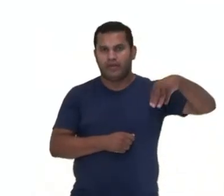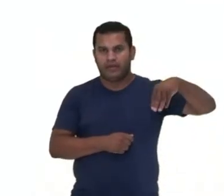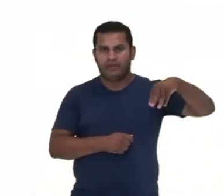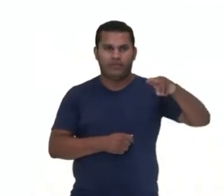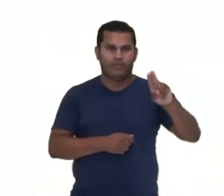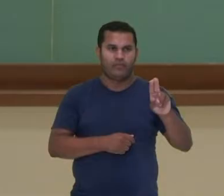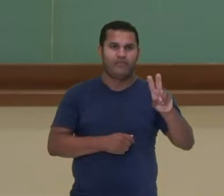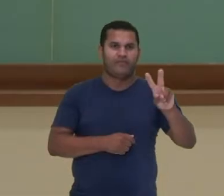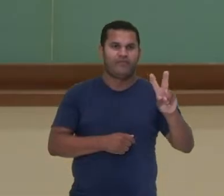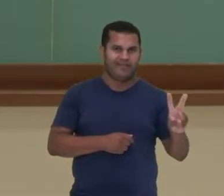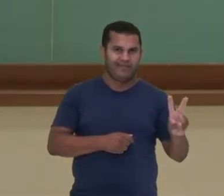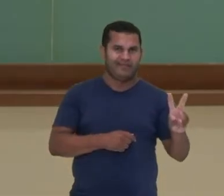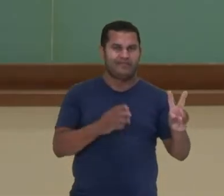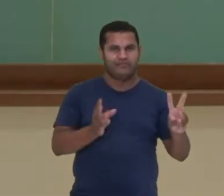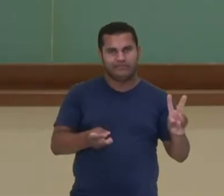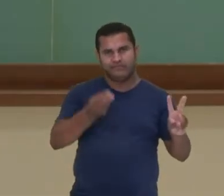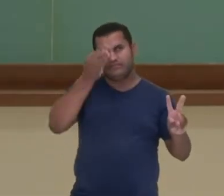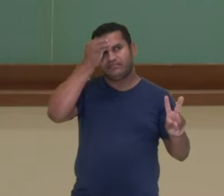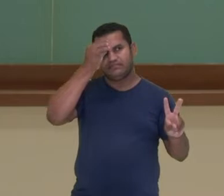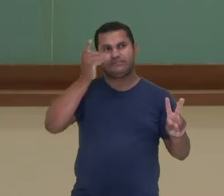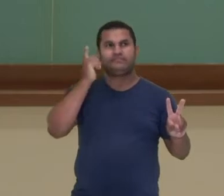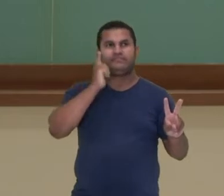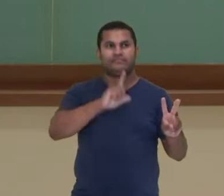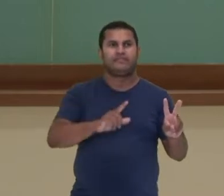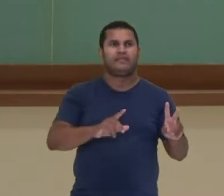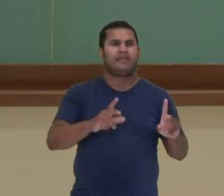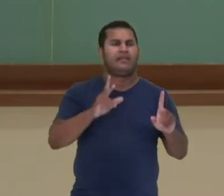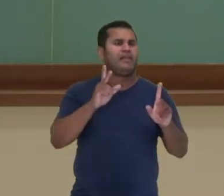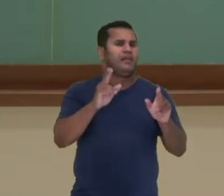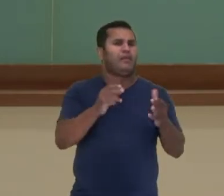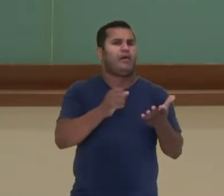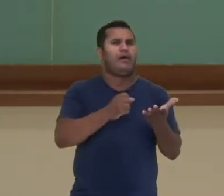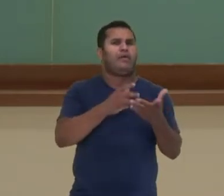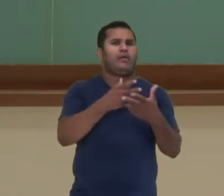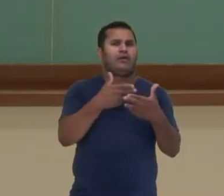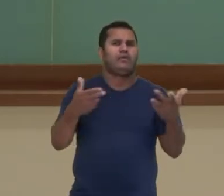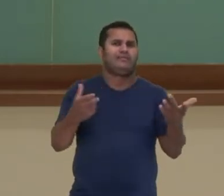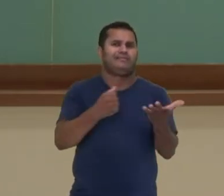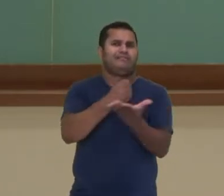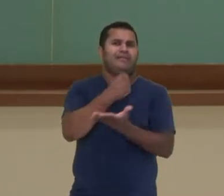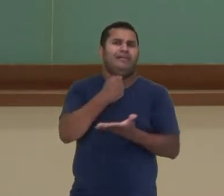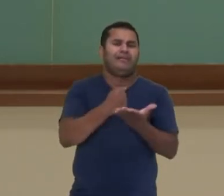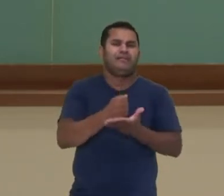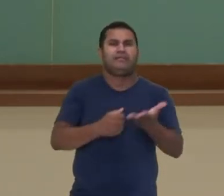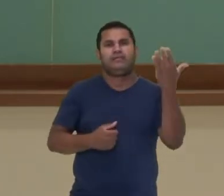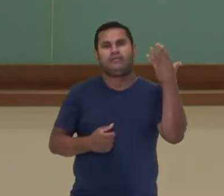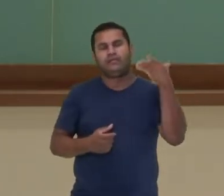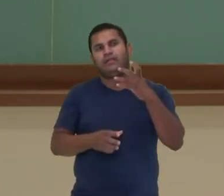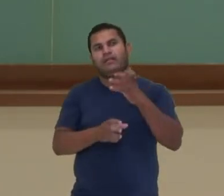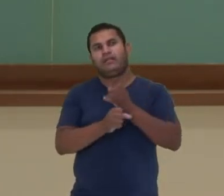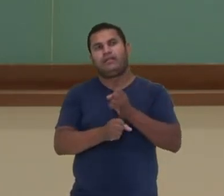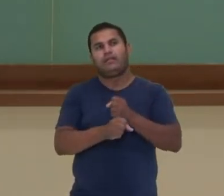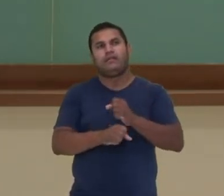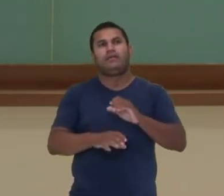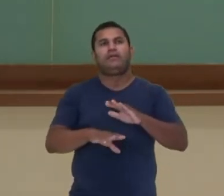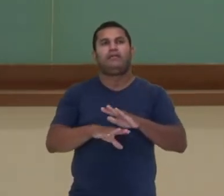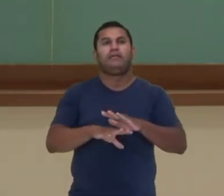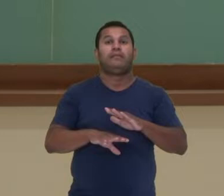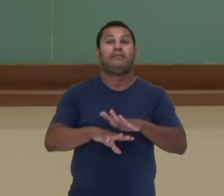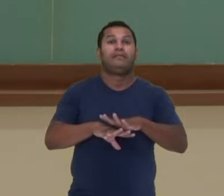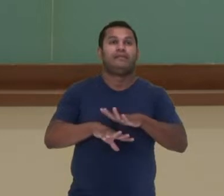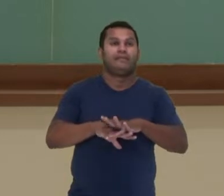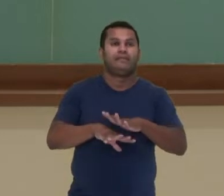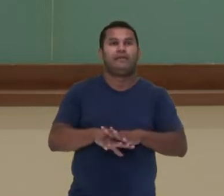de matemática, tais como soma, subtração, divisão e assim por diante, e também as equações de primeiro e segundo grau,